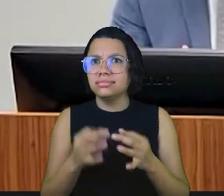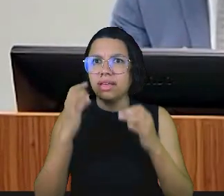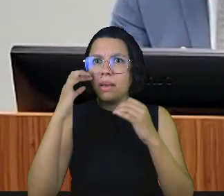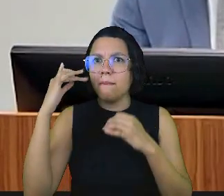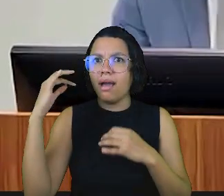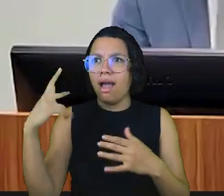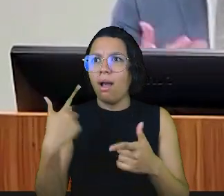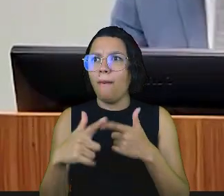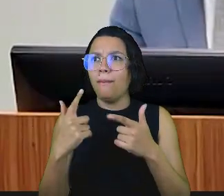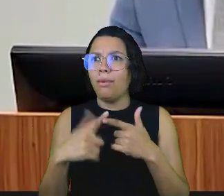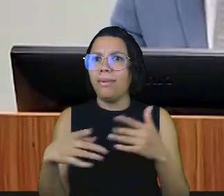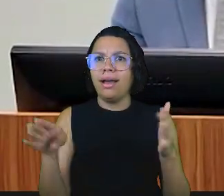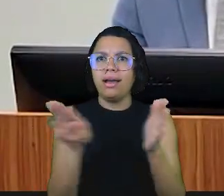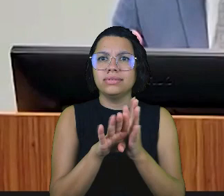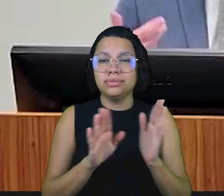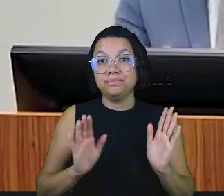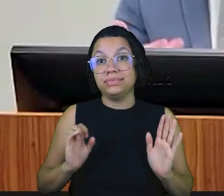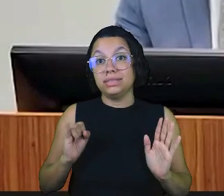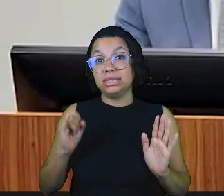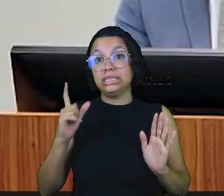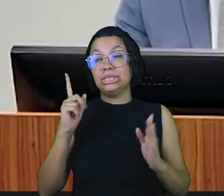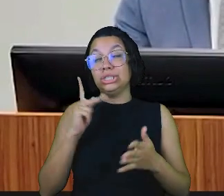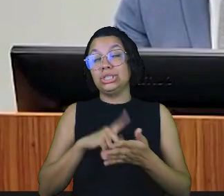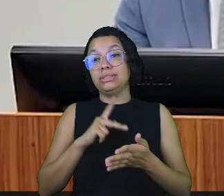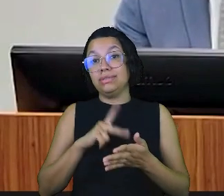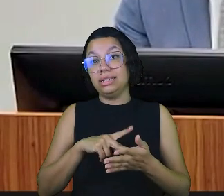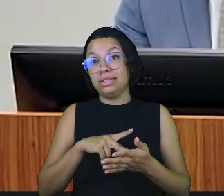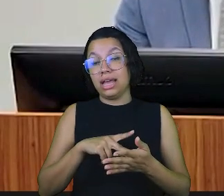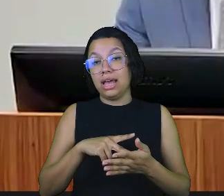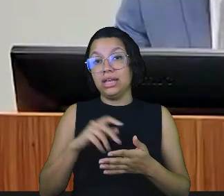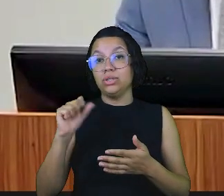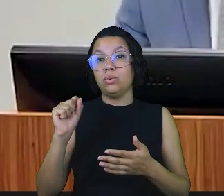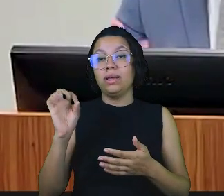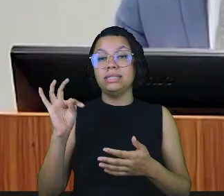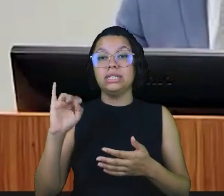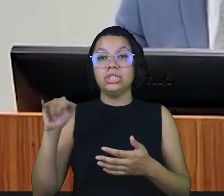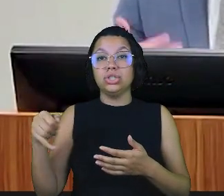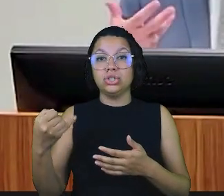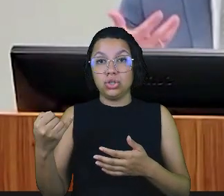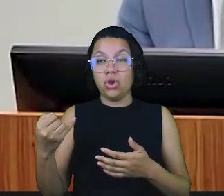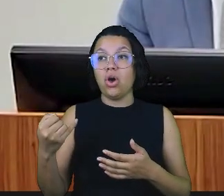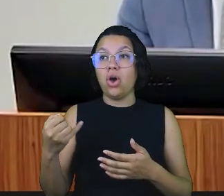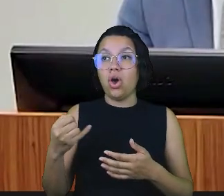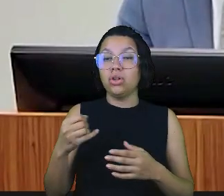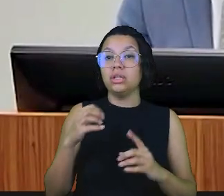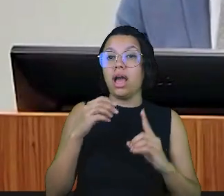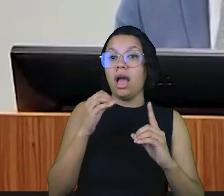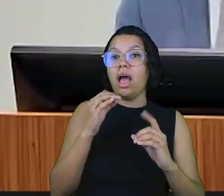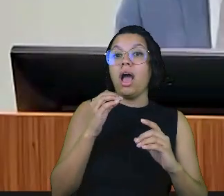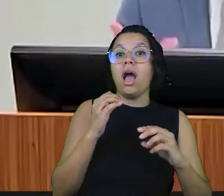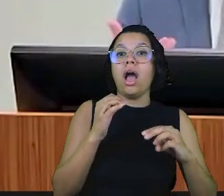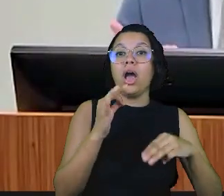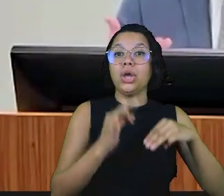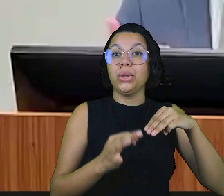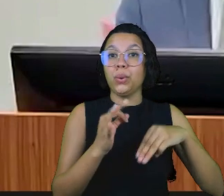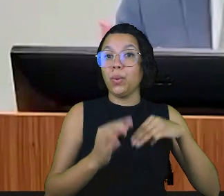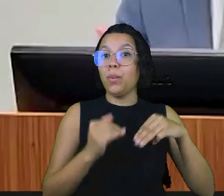o STJ, e ministra Regina Helena, acho que é um dos grandes nomes nesse sentido, tiver mínima noção